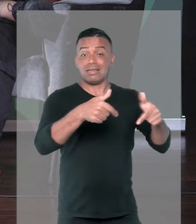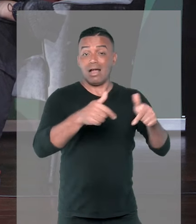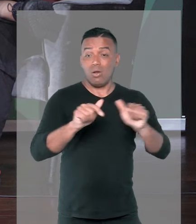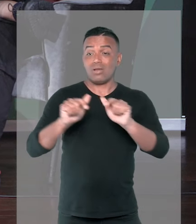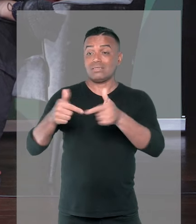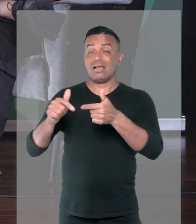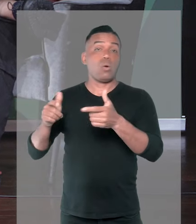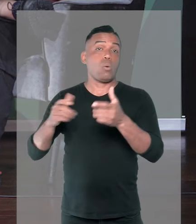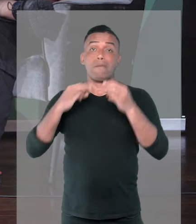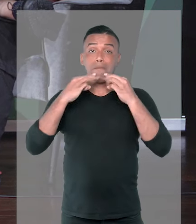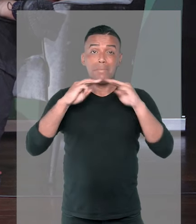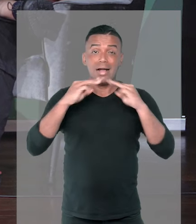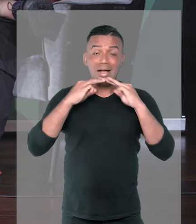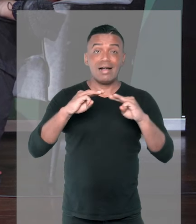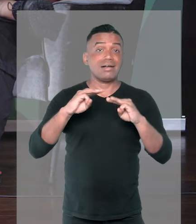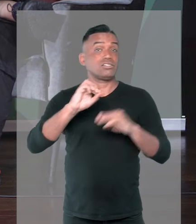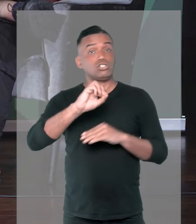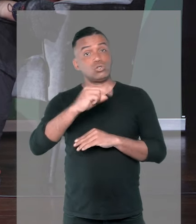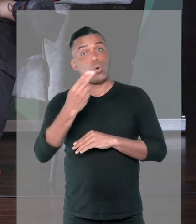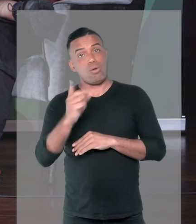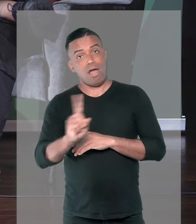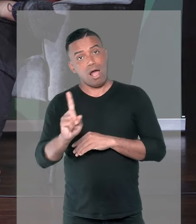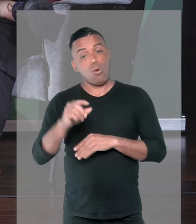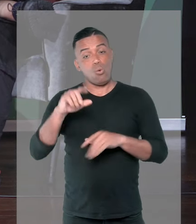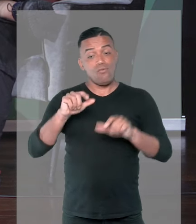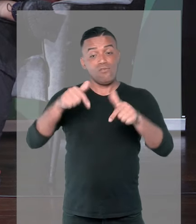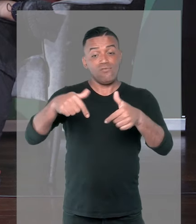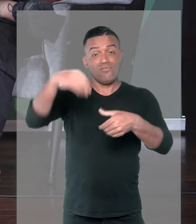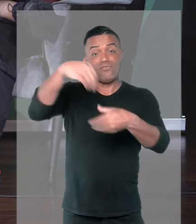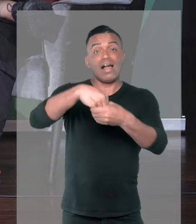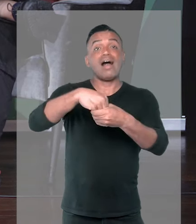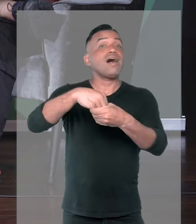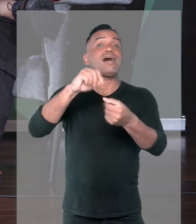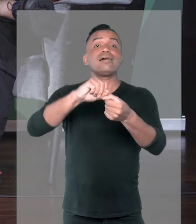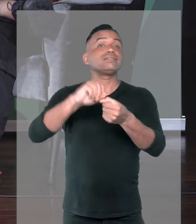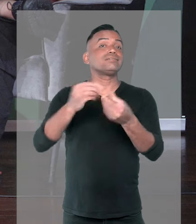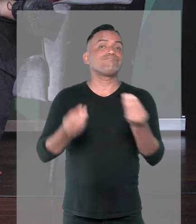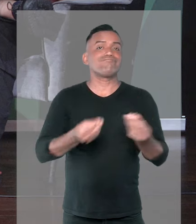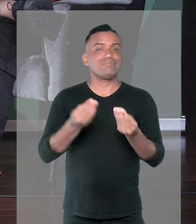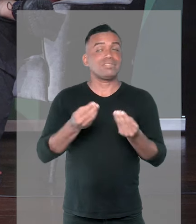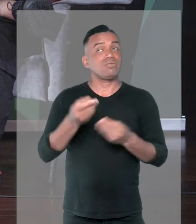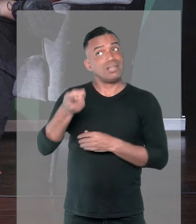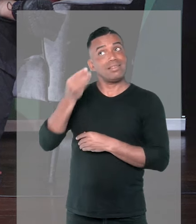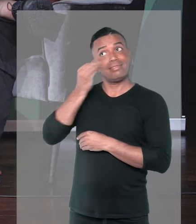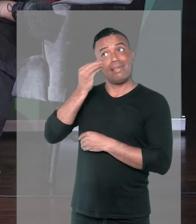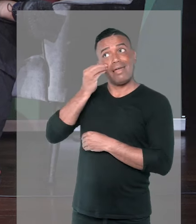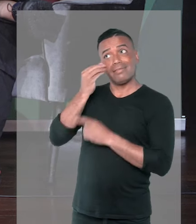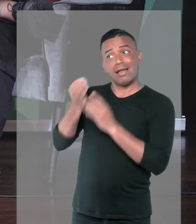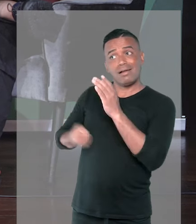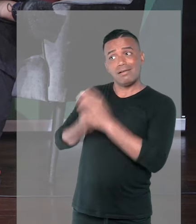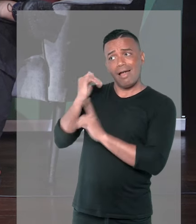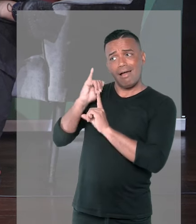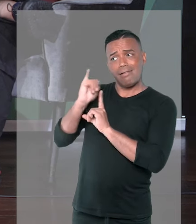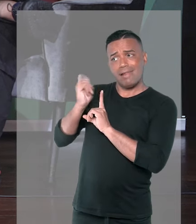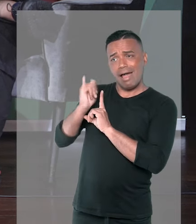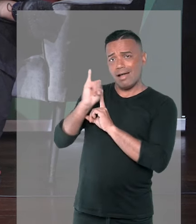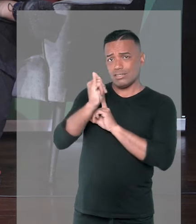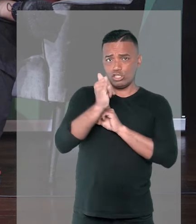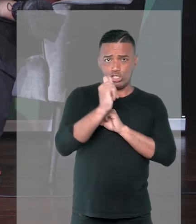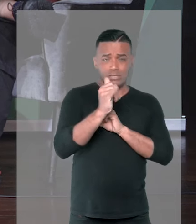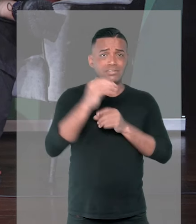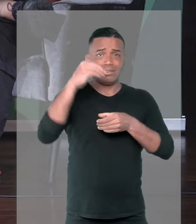marketing ou não faz naquele mercado por exemplo quando você tenta construir narrativas você tenta